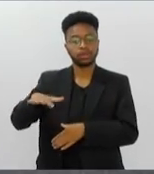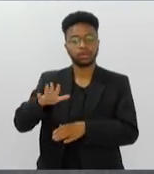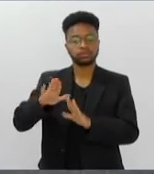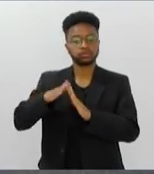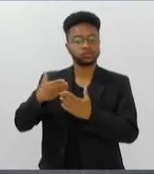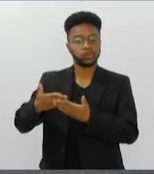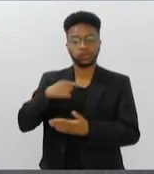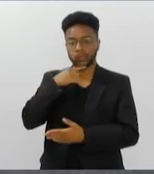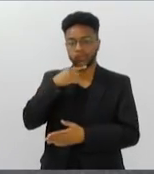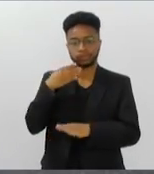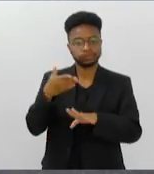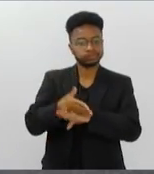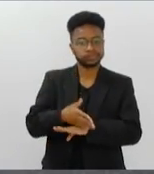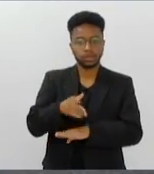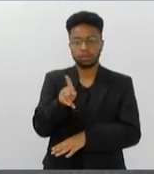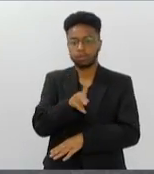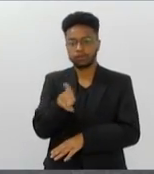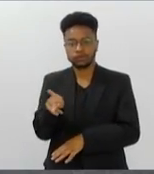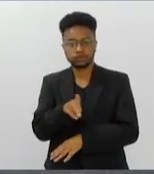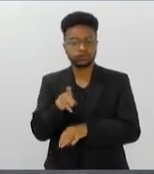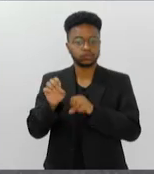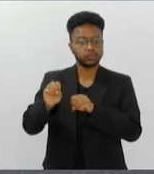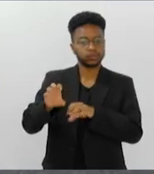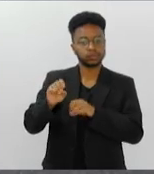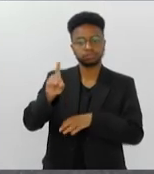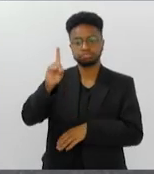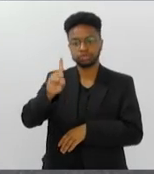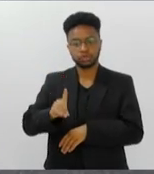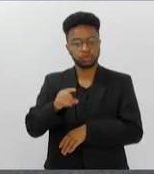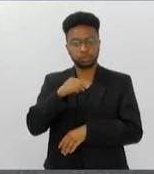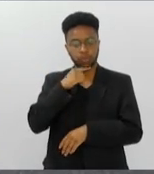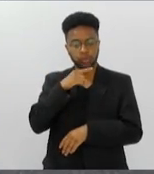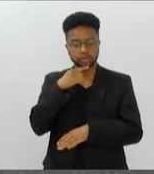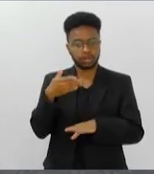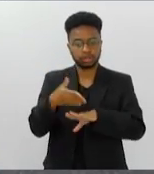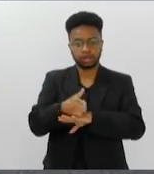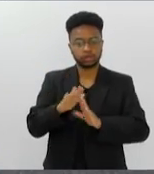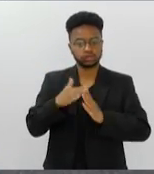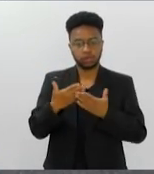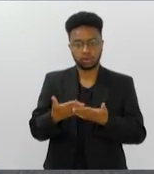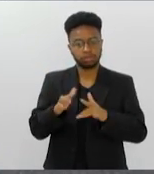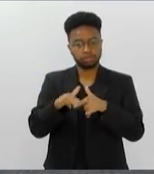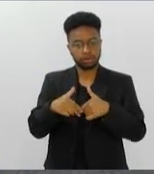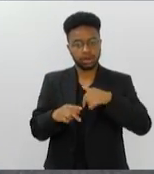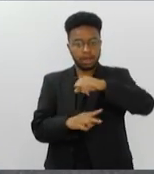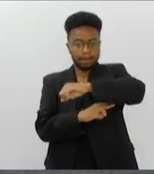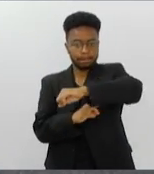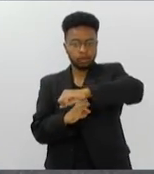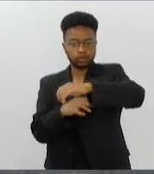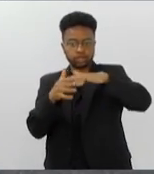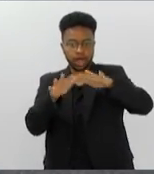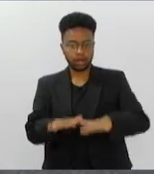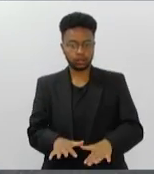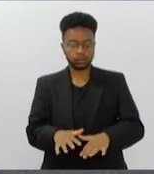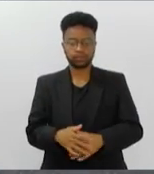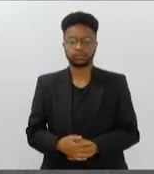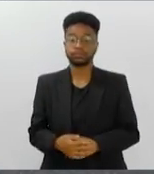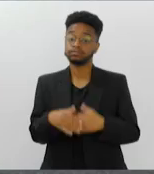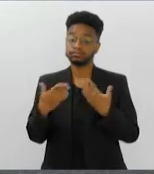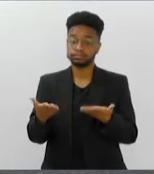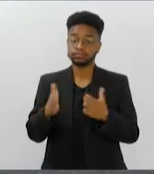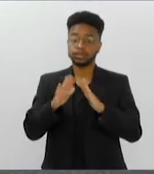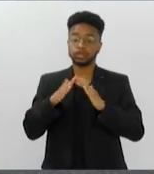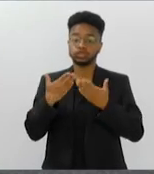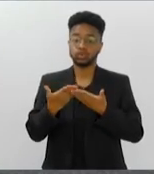escolar, né? Seja os educadores, professores, direção e etc. Então, essa escola está